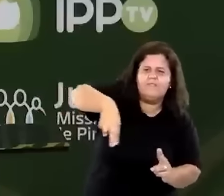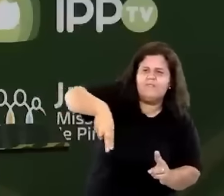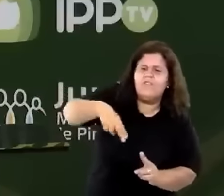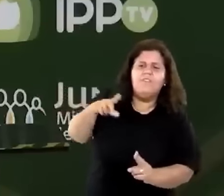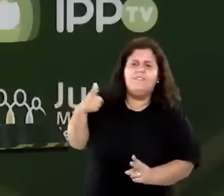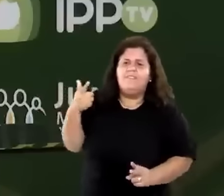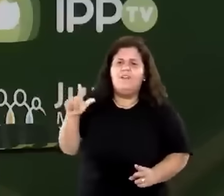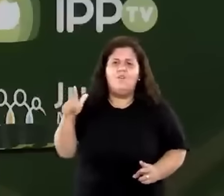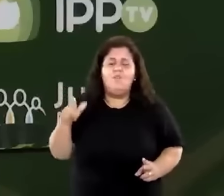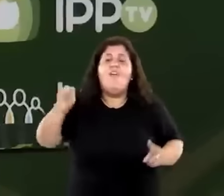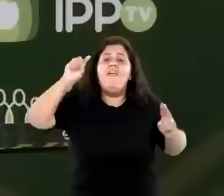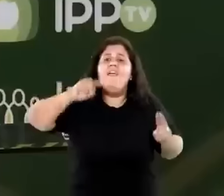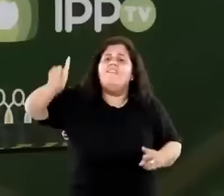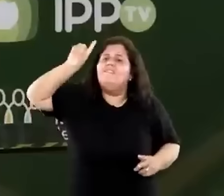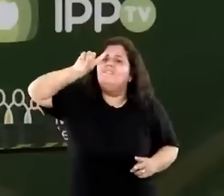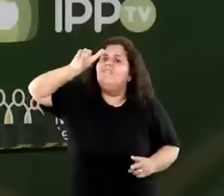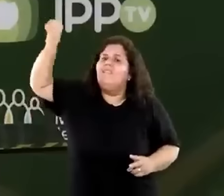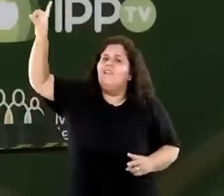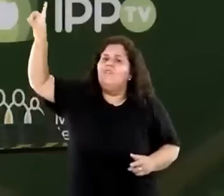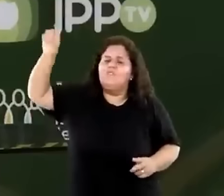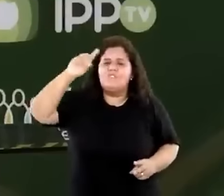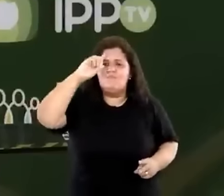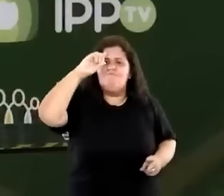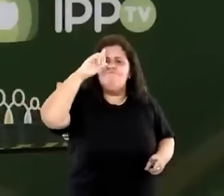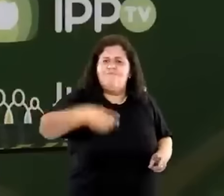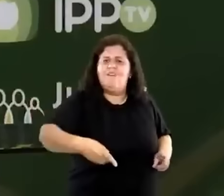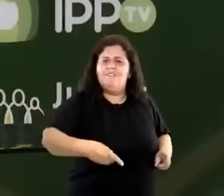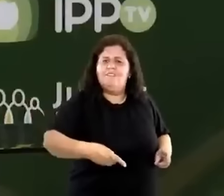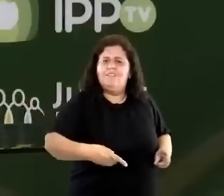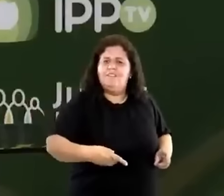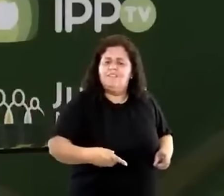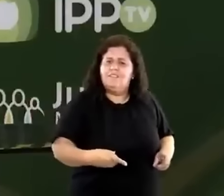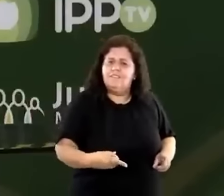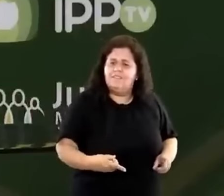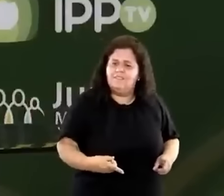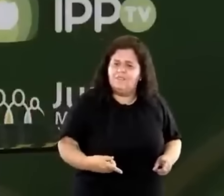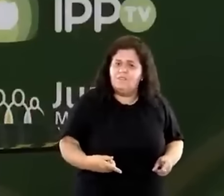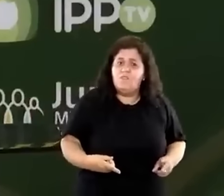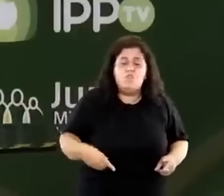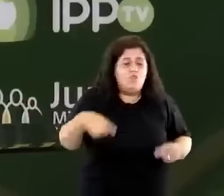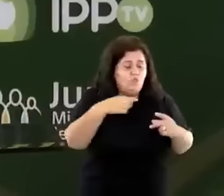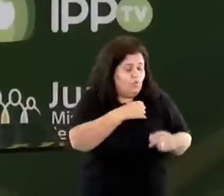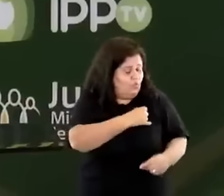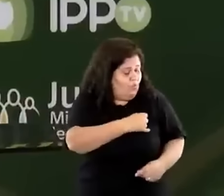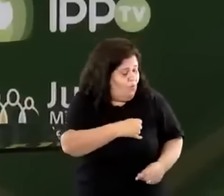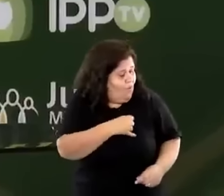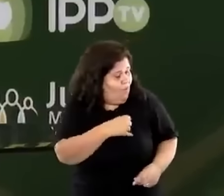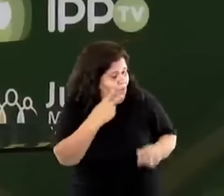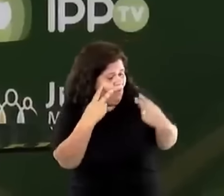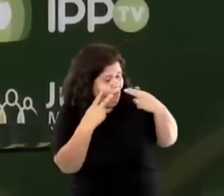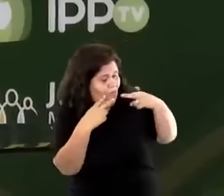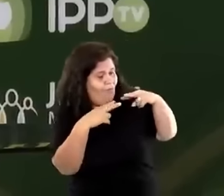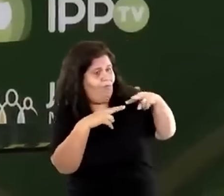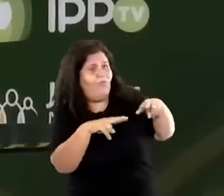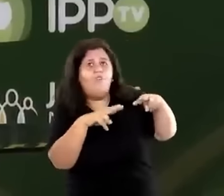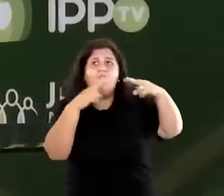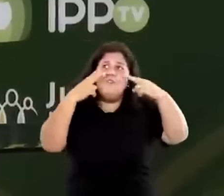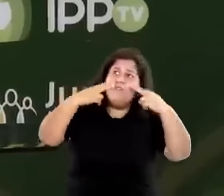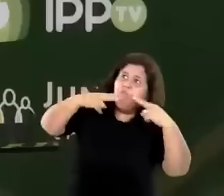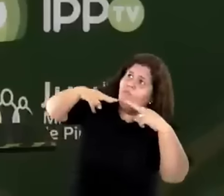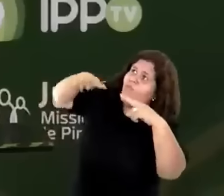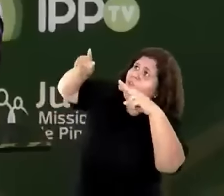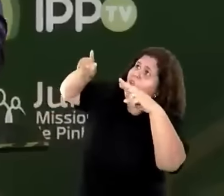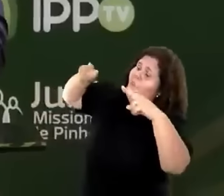ele reina e ele governa mas notem ainda comigo João viu O Glorioso Deus assentado